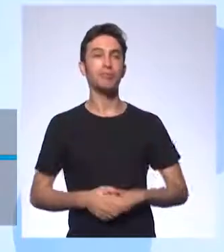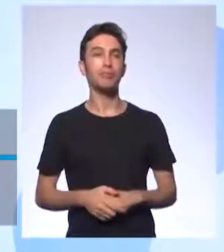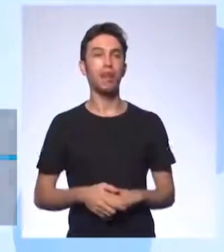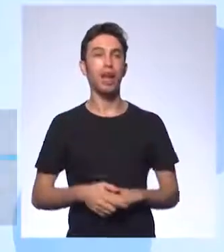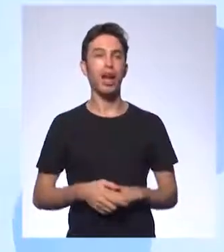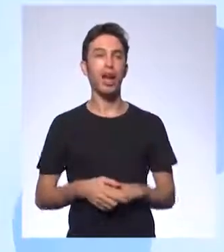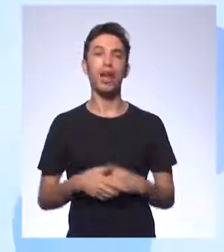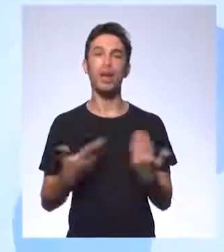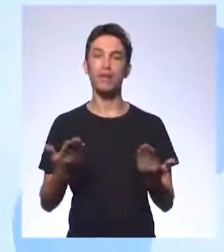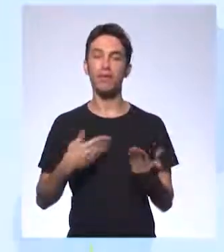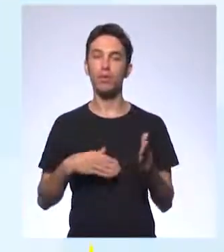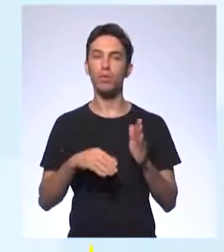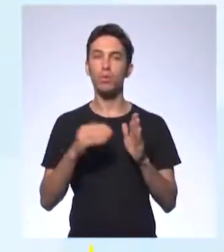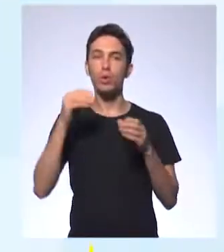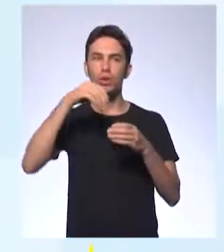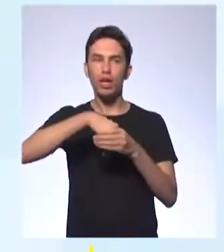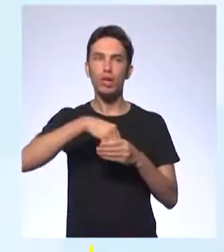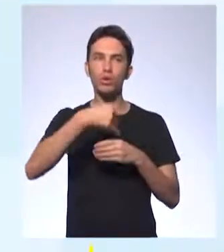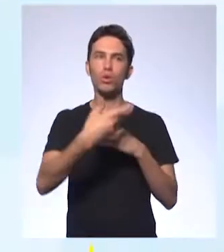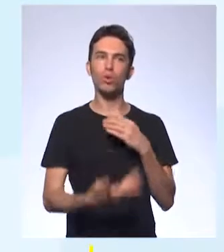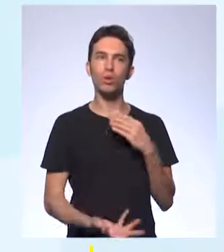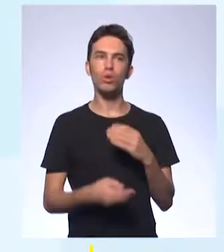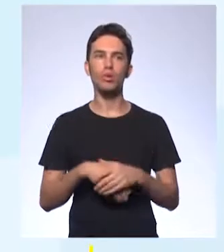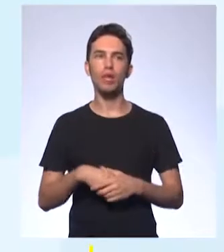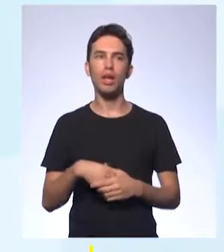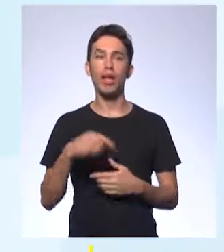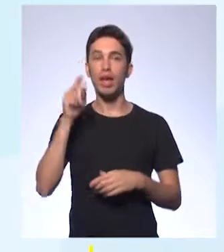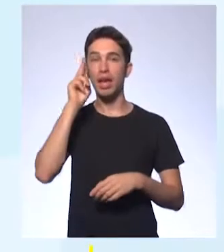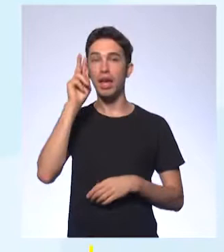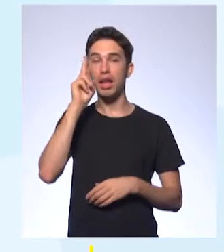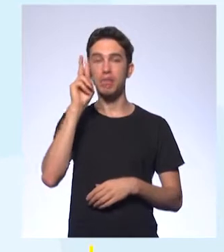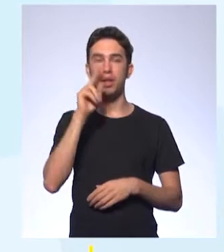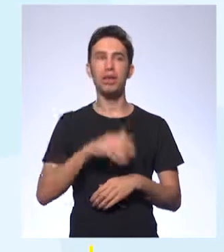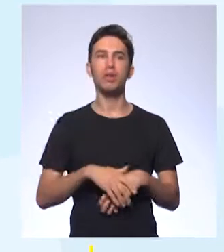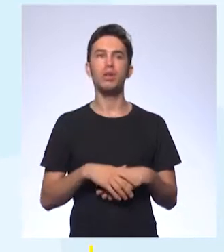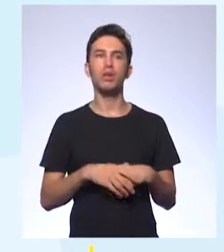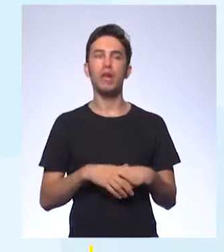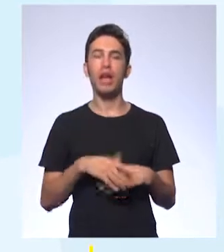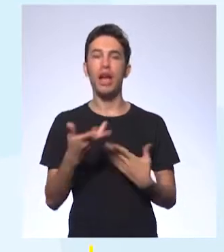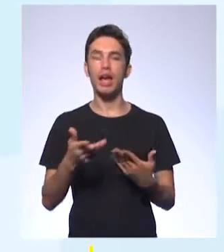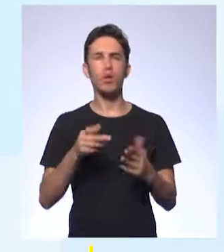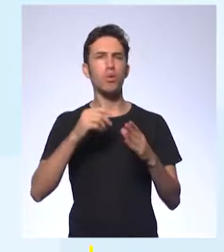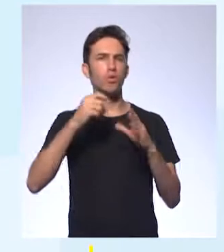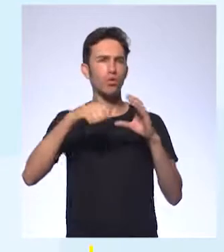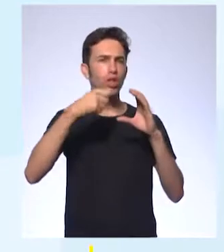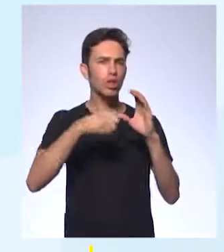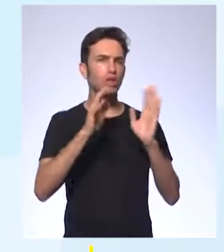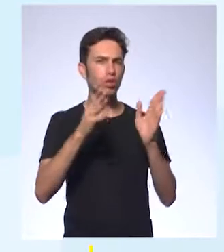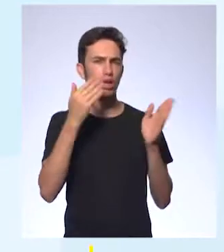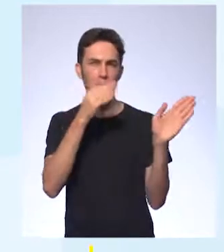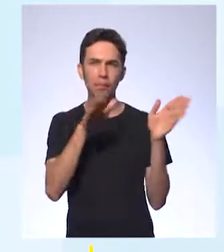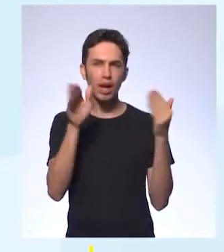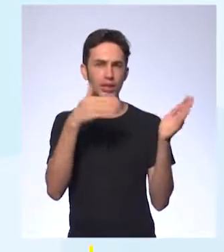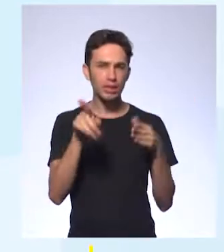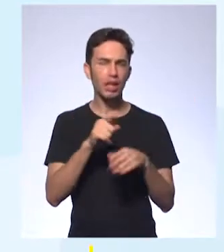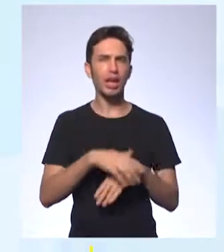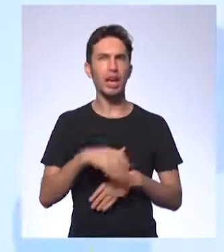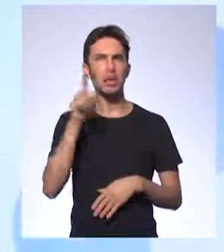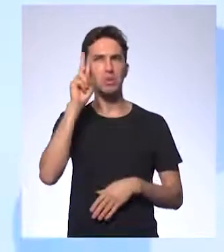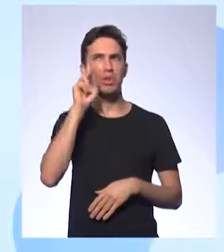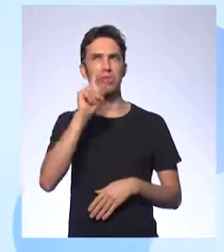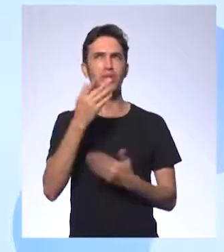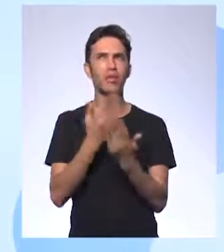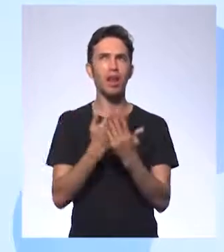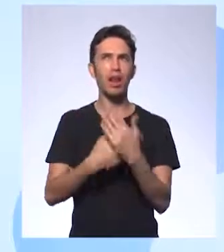vamos lá. Por dentro do conteúdo, relembrando, eu passei esse vídeo, não me lembro se foi na aula passada, se foi na aula retrasada, para ser bem honesta, tá,